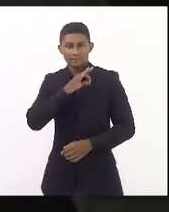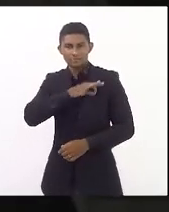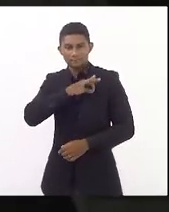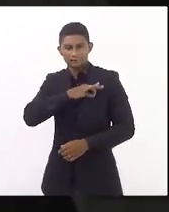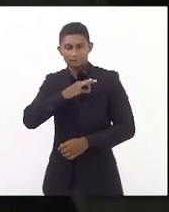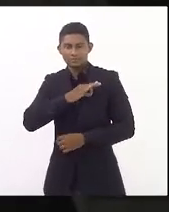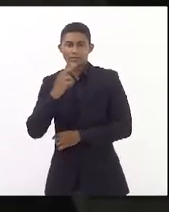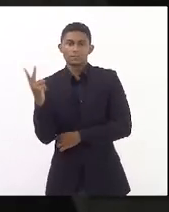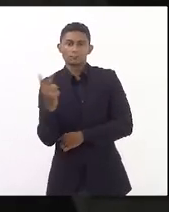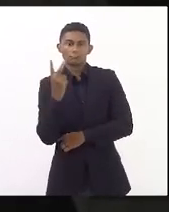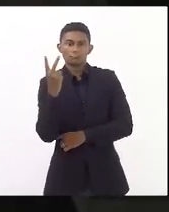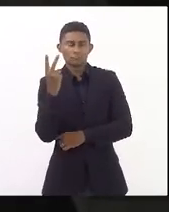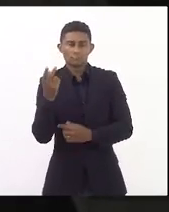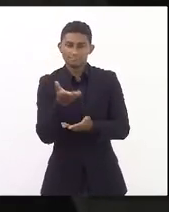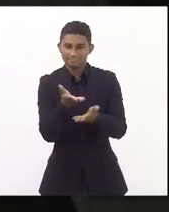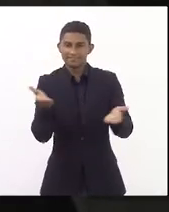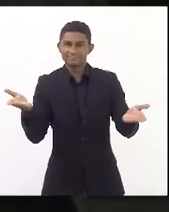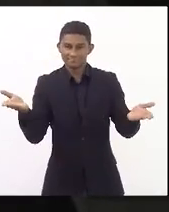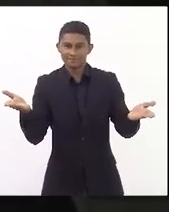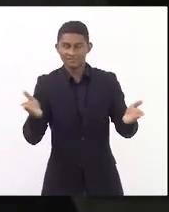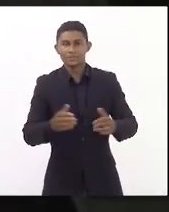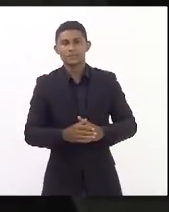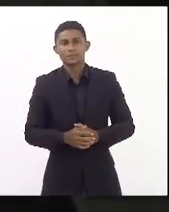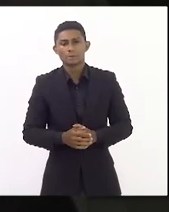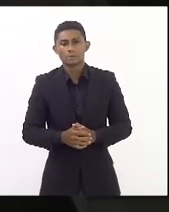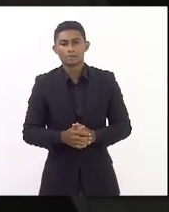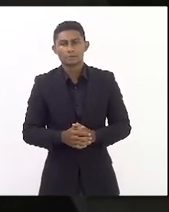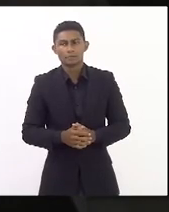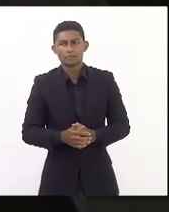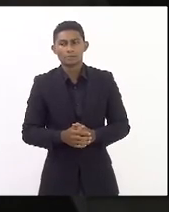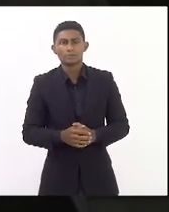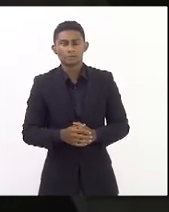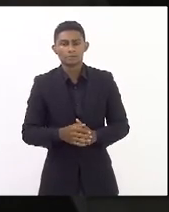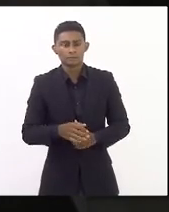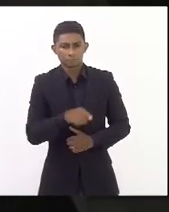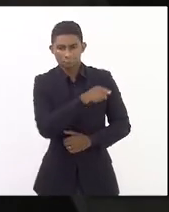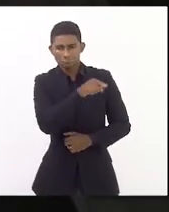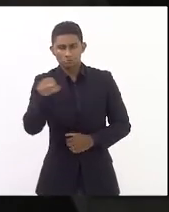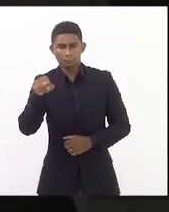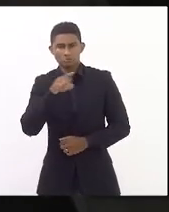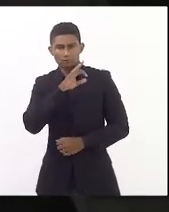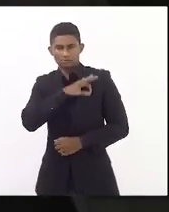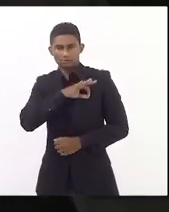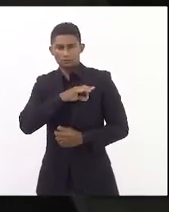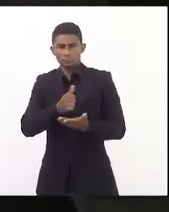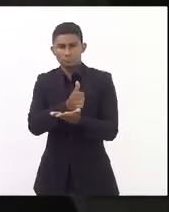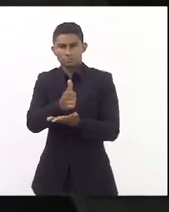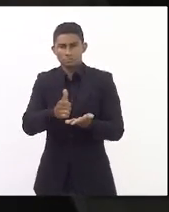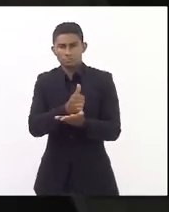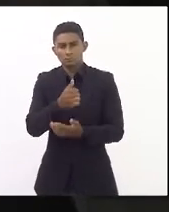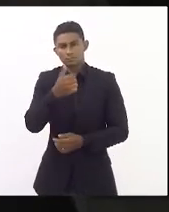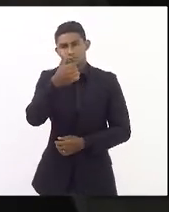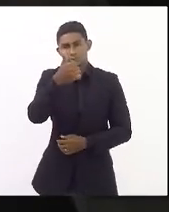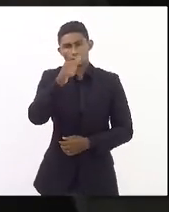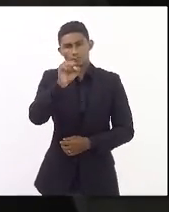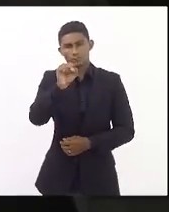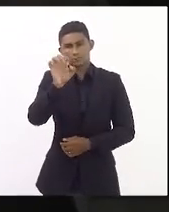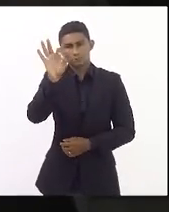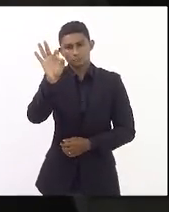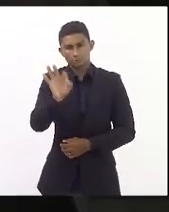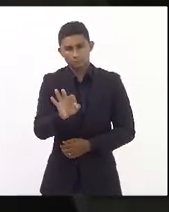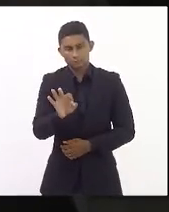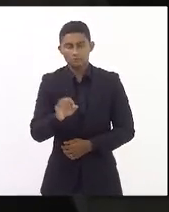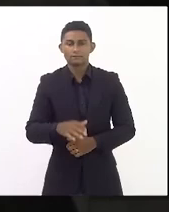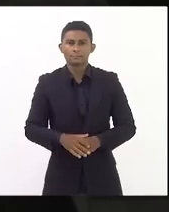profissional, que passou a incidir sobre o vencimento básico em 18%.